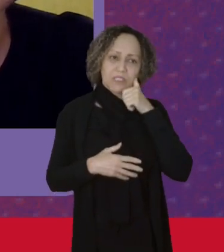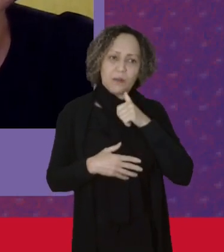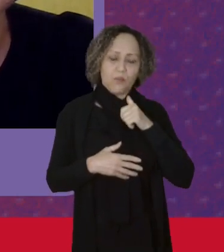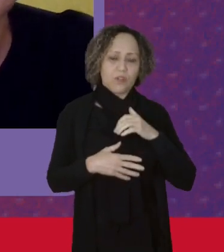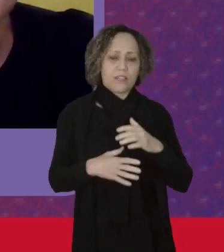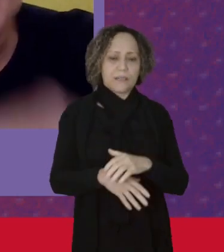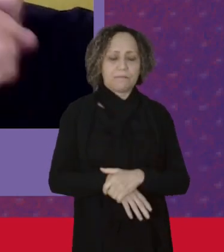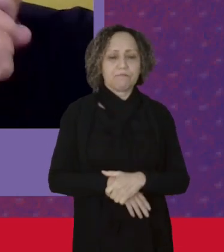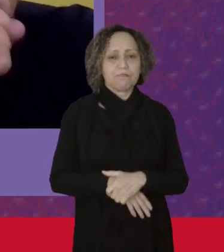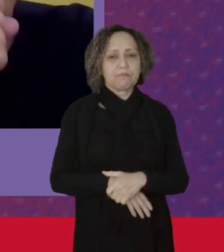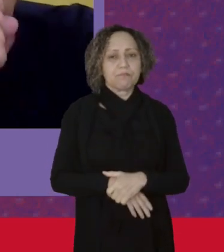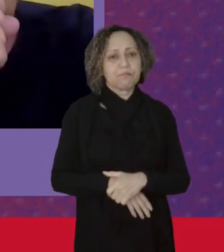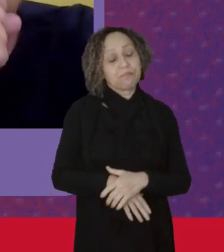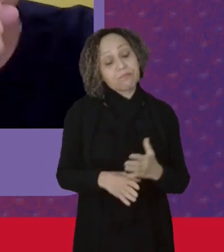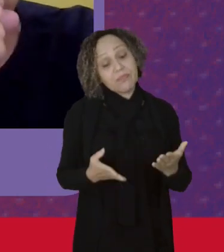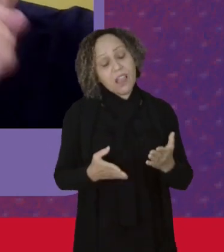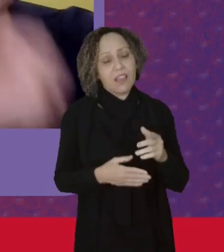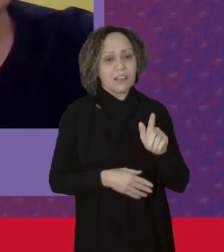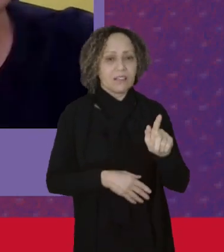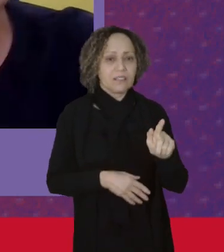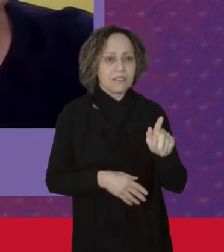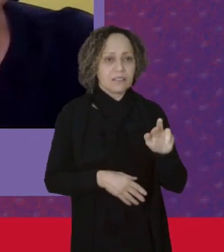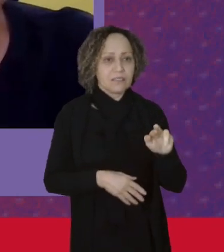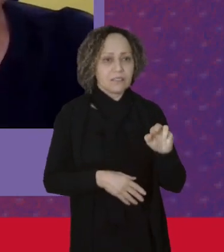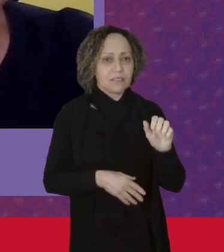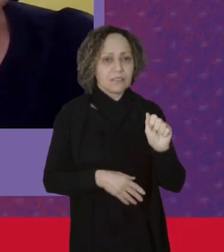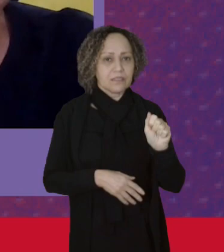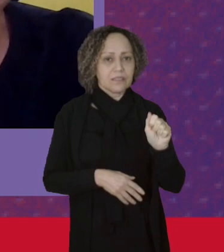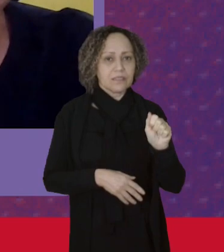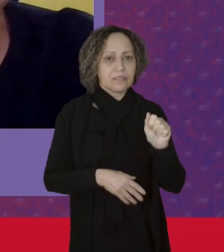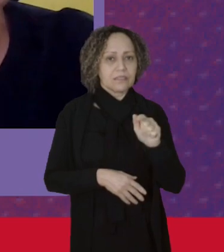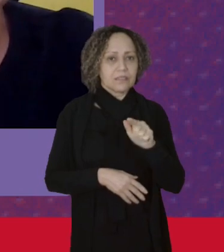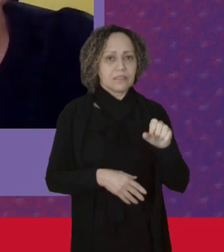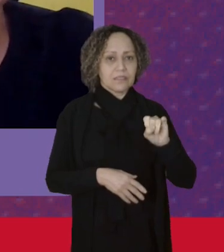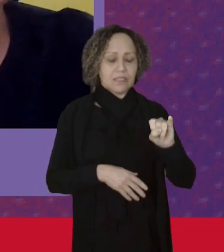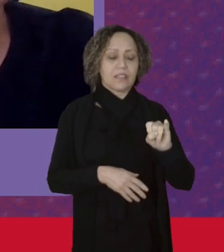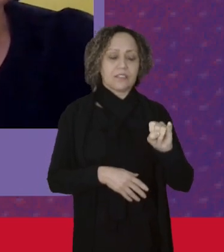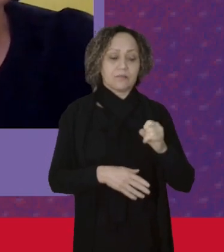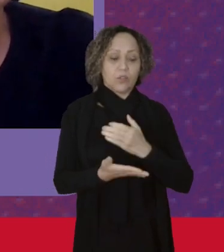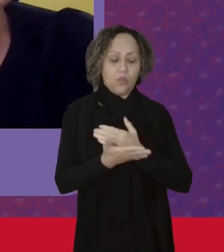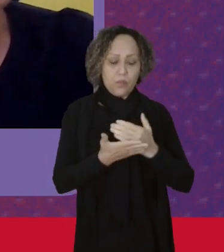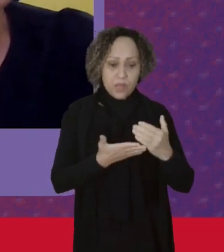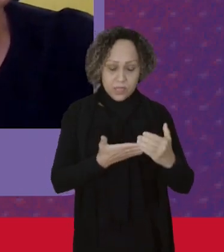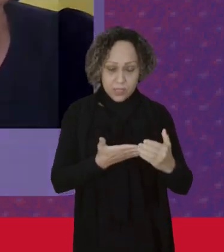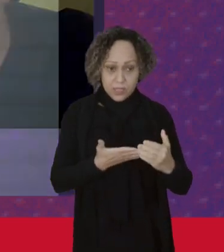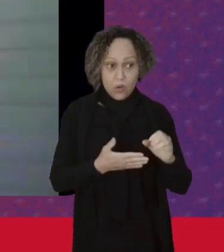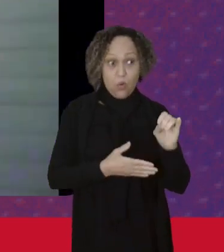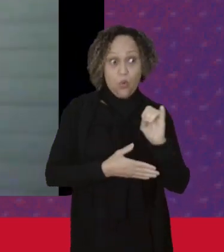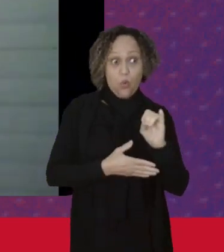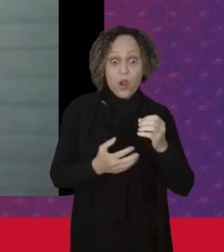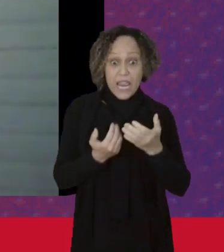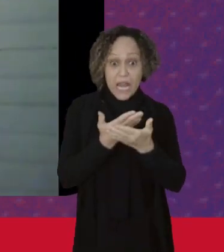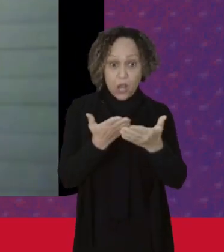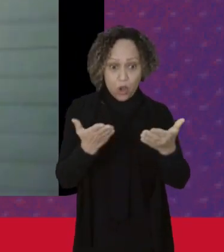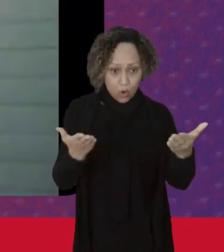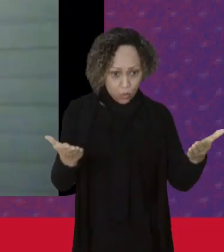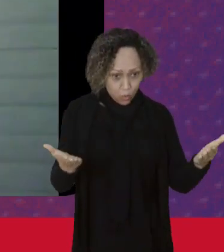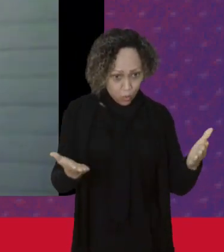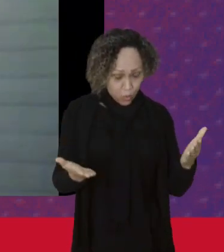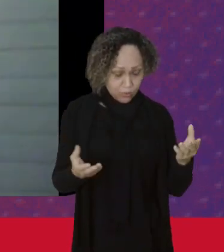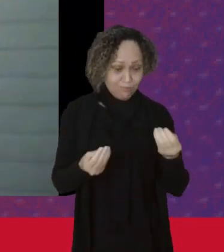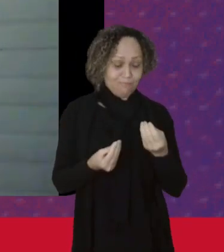a Grazi talvez começar? Posso começar sim. Olá a todas, a todos e a